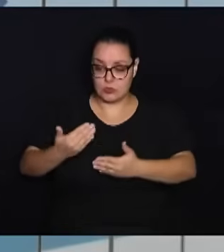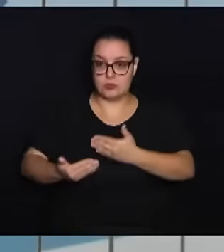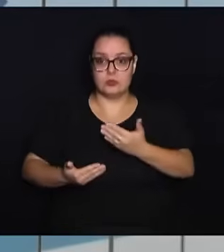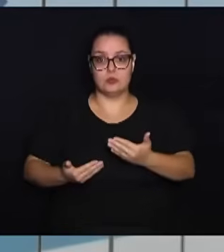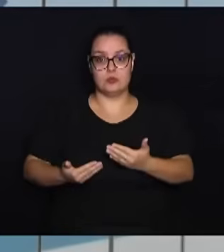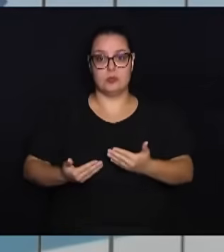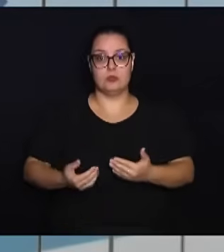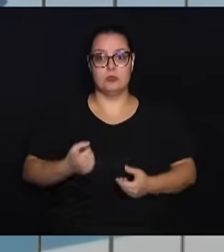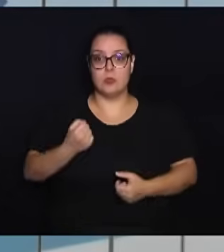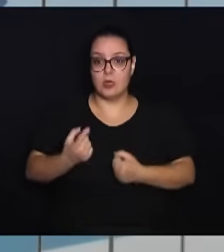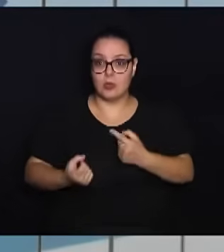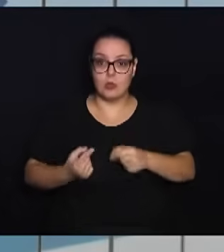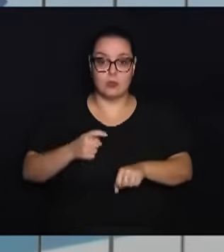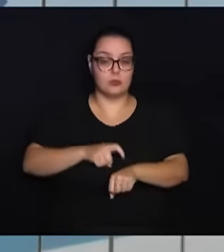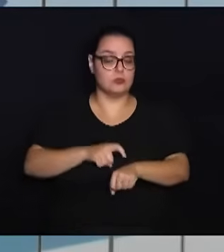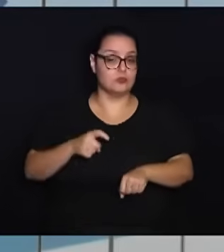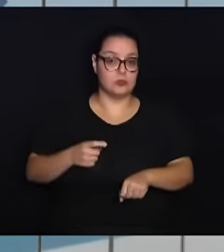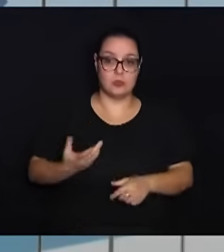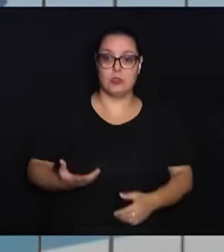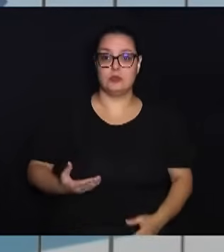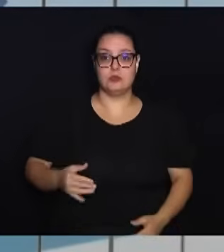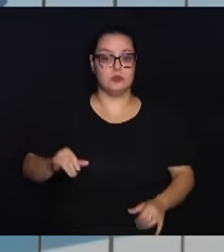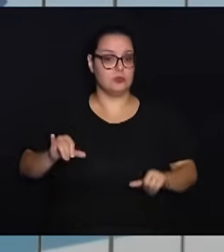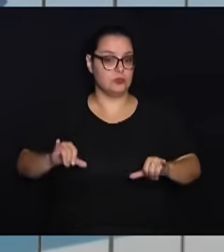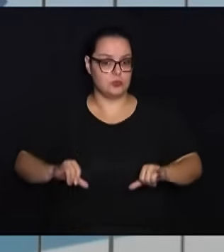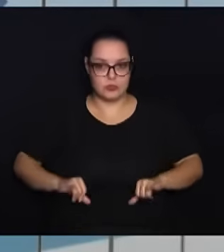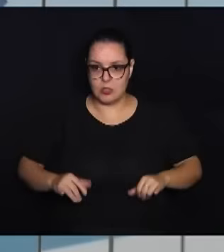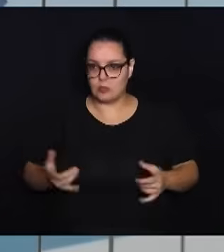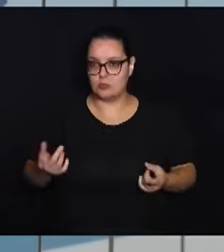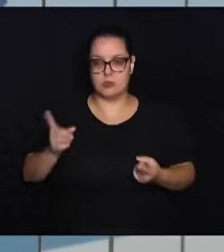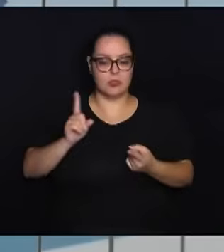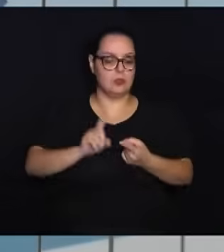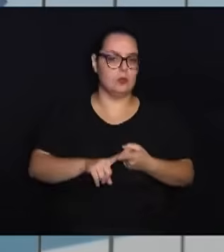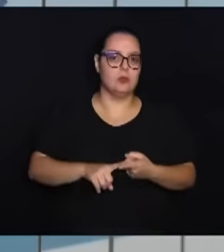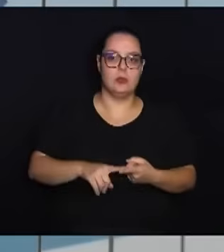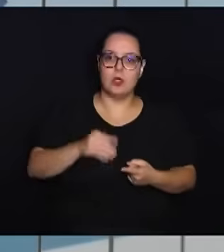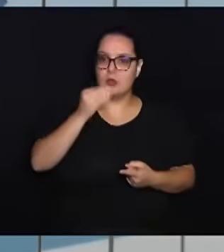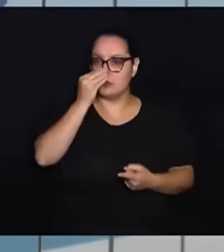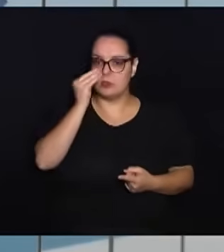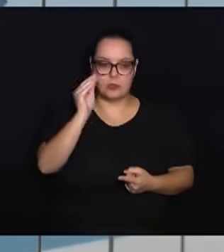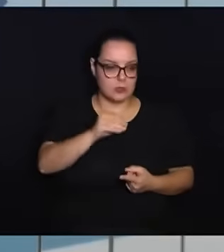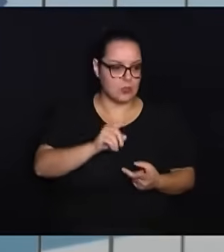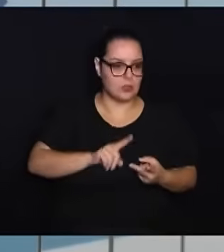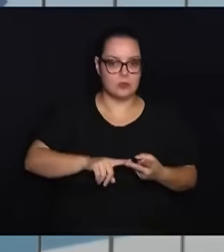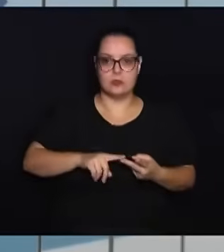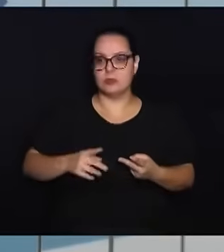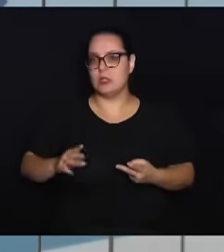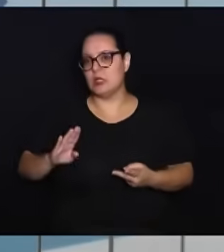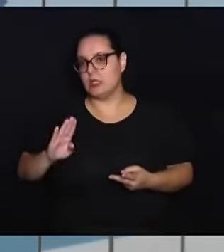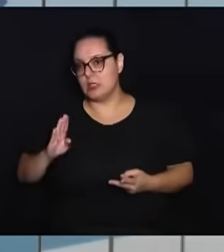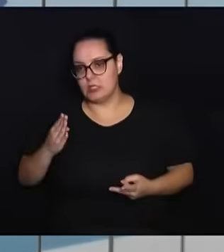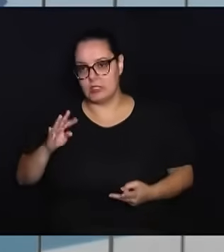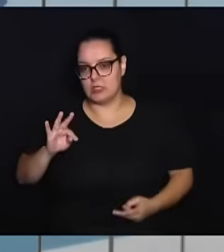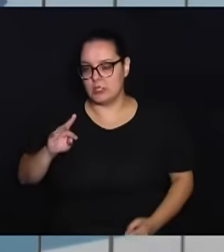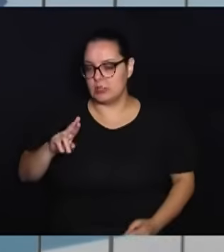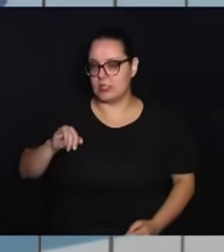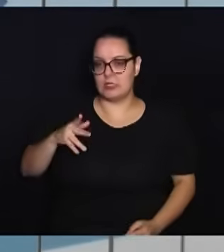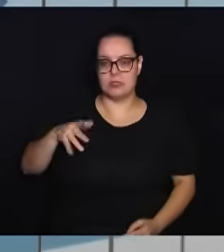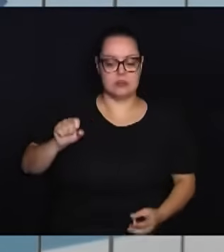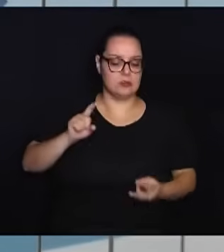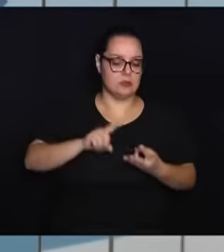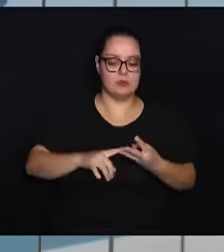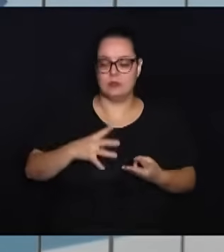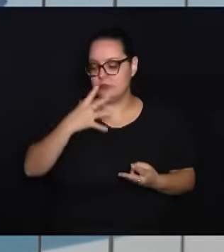sujeito a passar por algum tipo de dor. A dor do abandono, a dor da traição, a dor da frustração, a